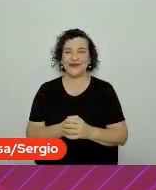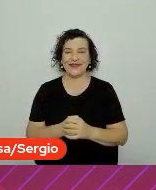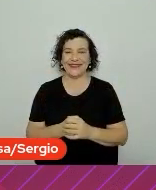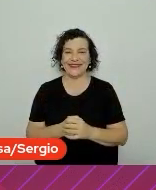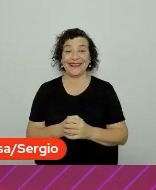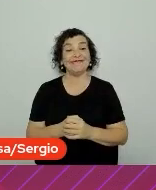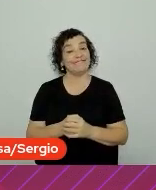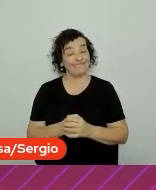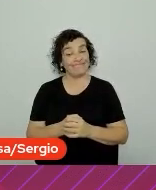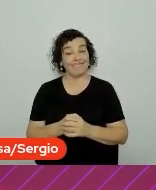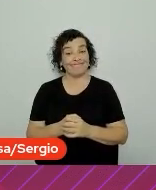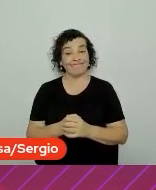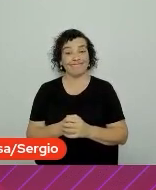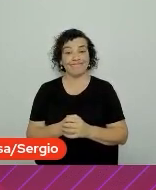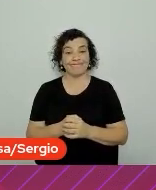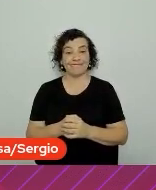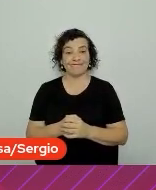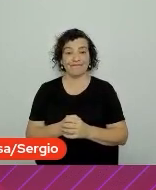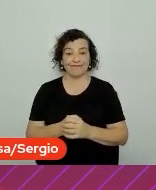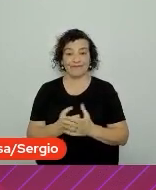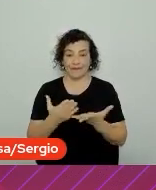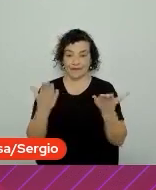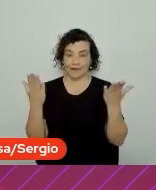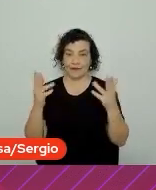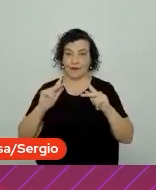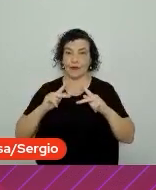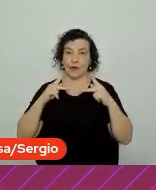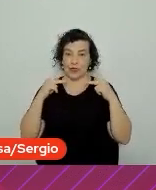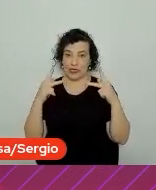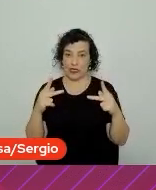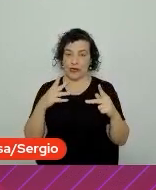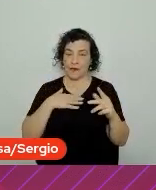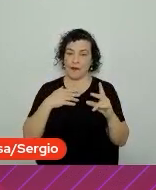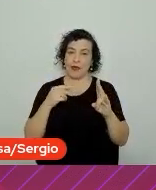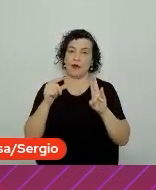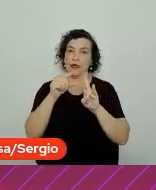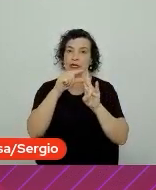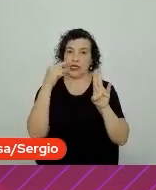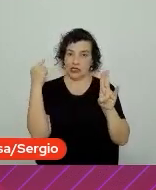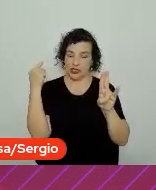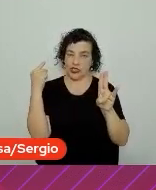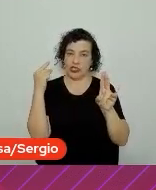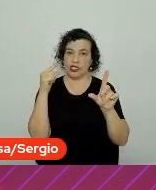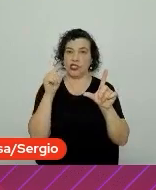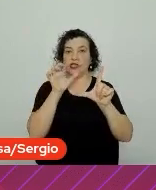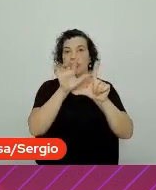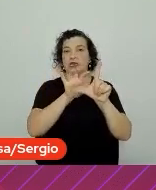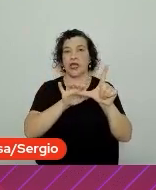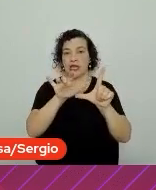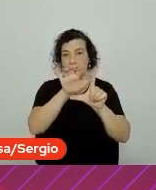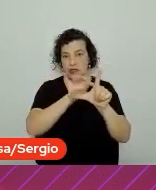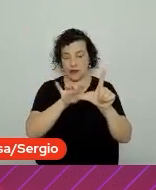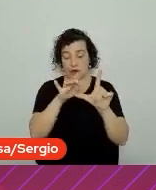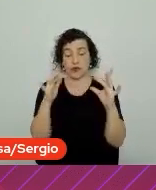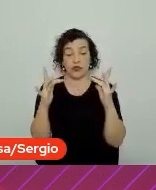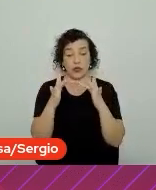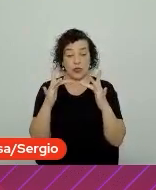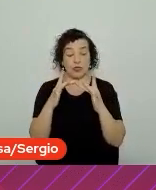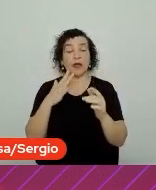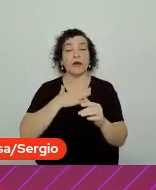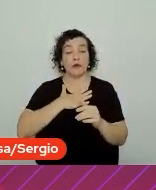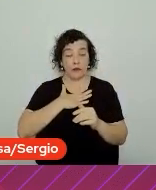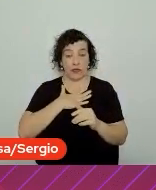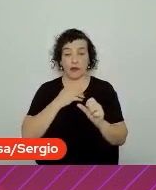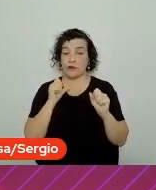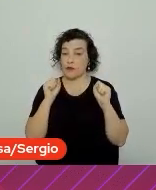Aí eu deixo o link do meu LinkedIn, né, o QR Code, se vocês quiserem se conectar comigo,